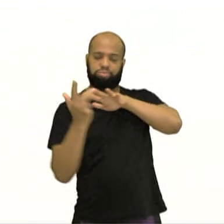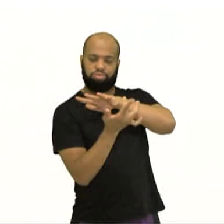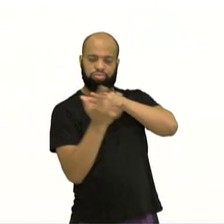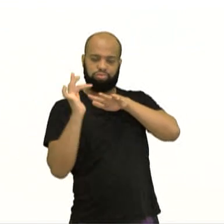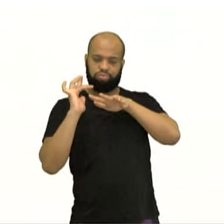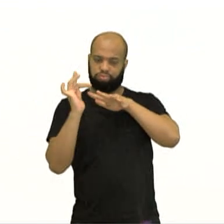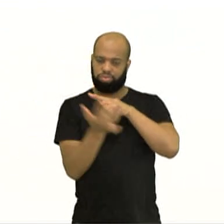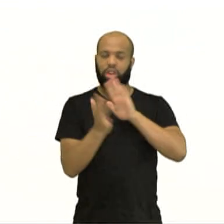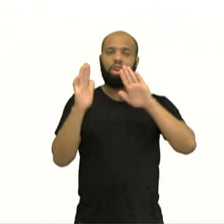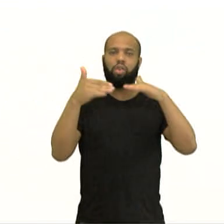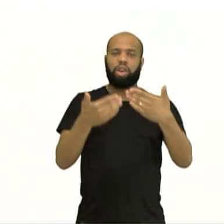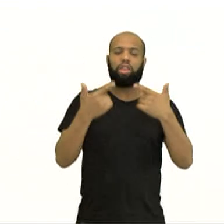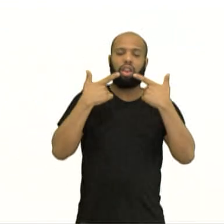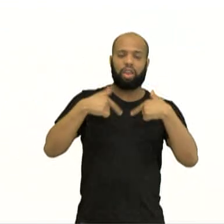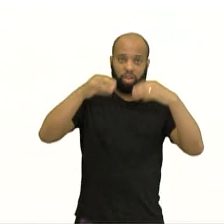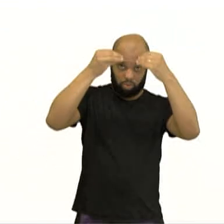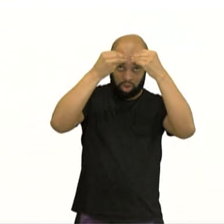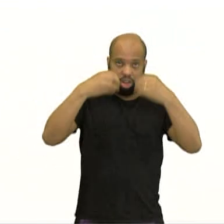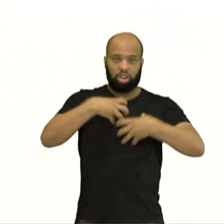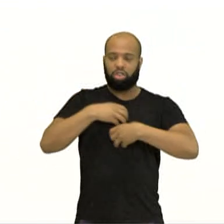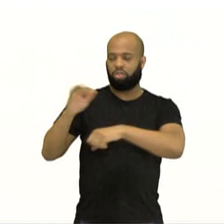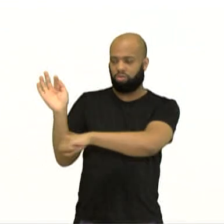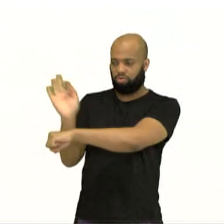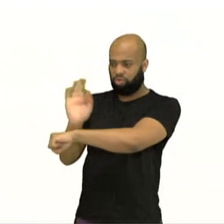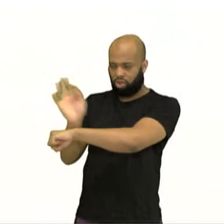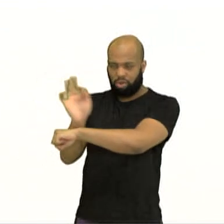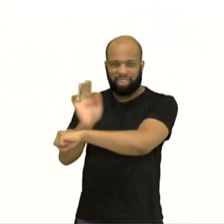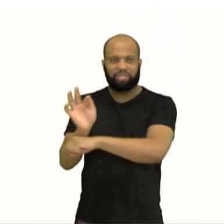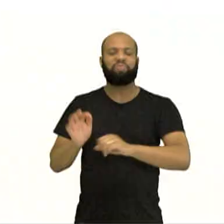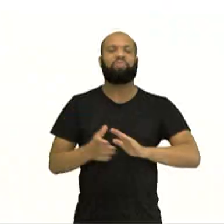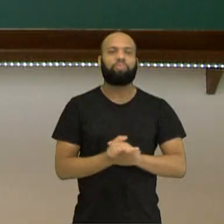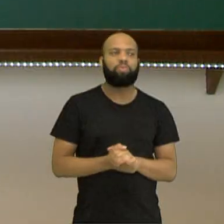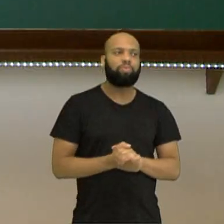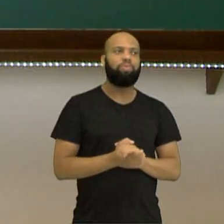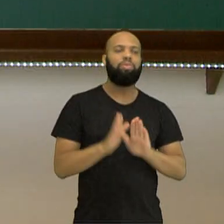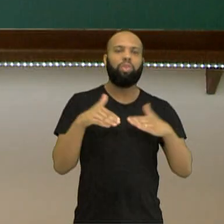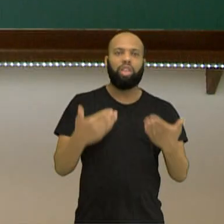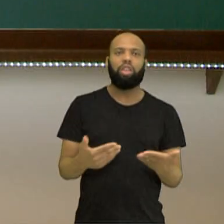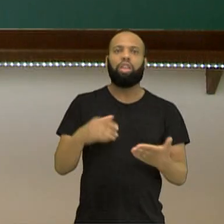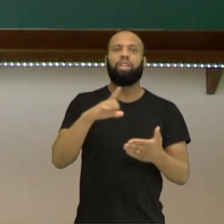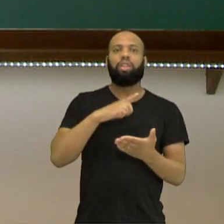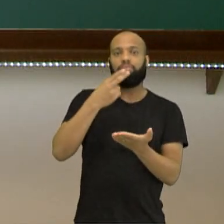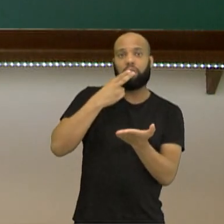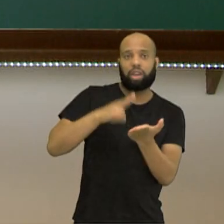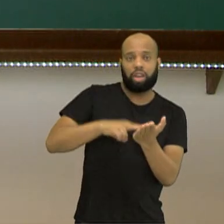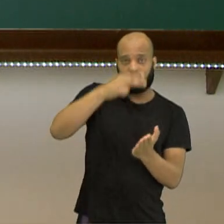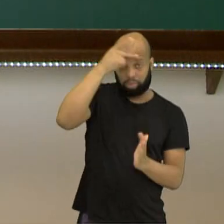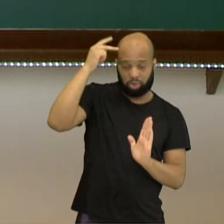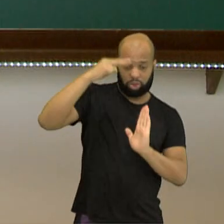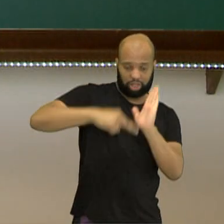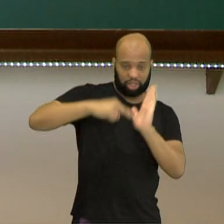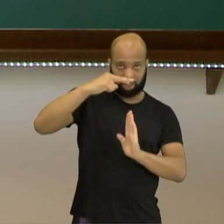a linguagem tende a ser informal, como a gente vai ver daqui a pouquinho. Então, uma carta ao leitor,